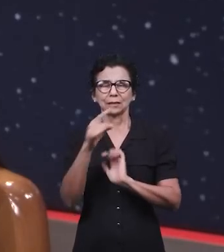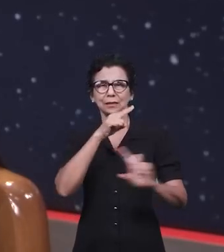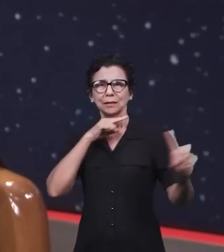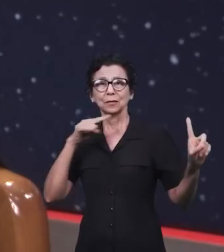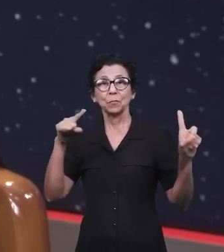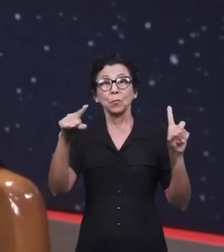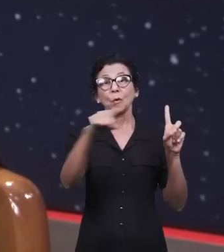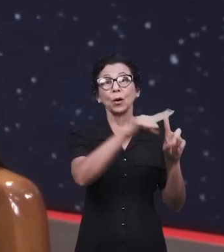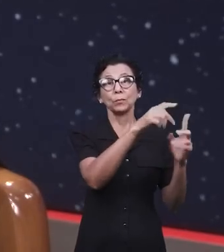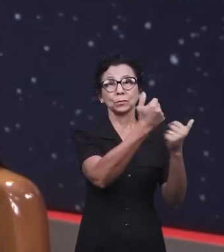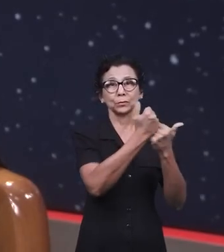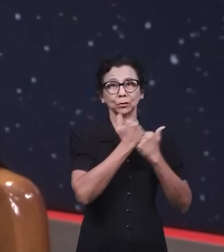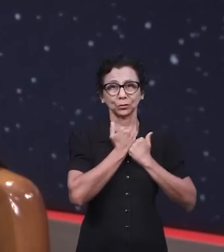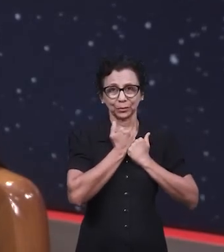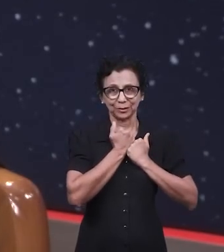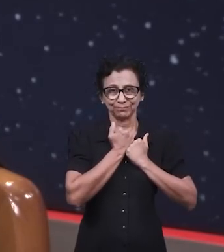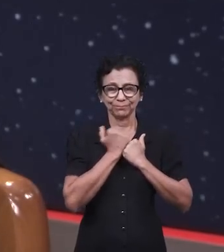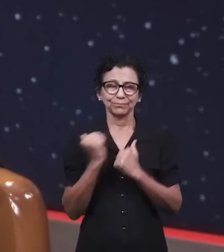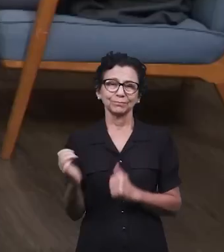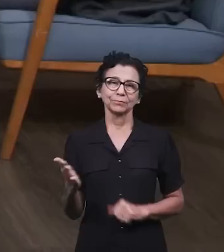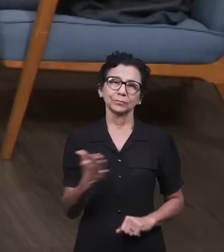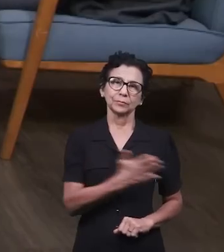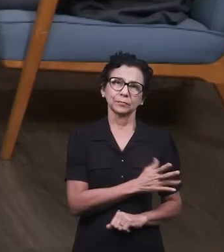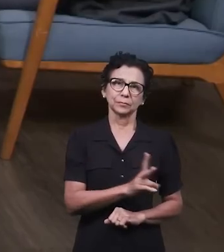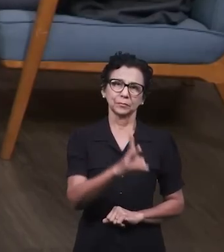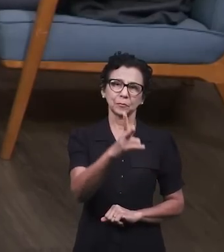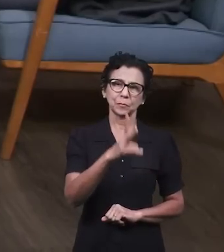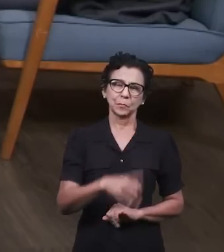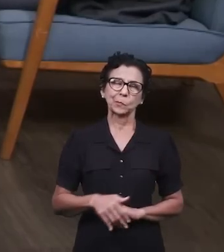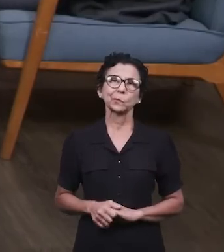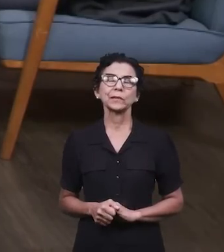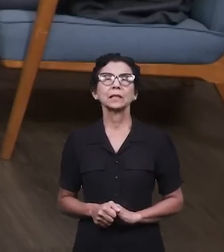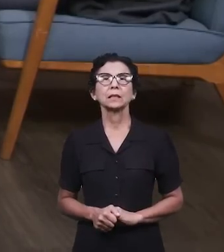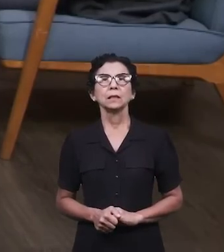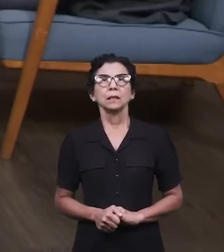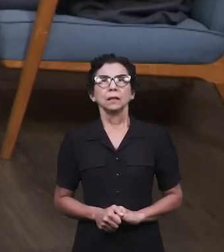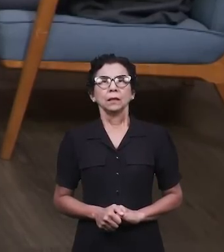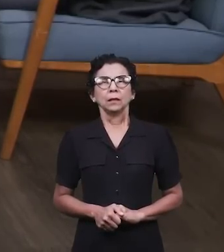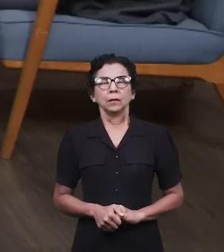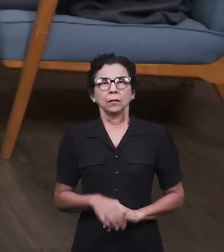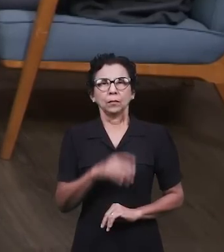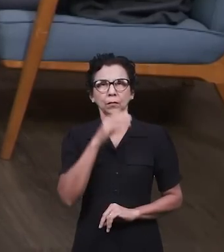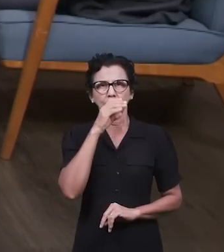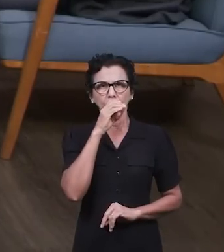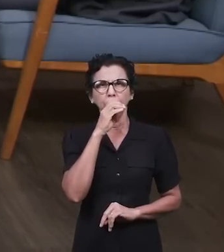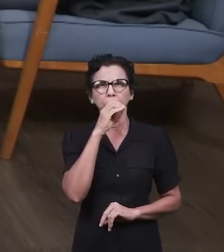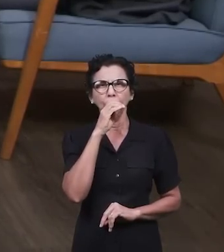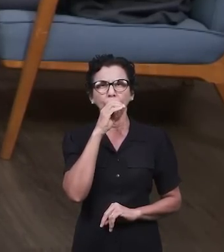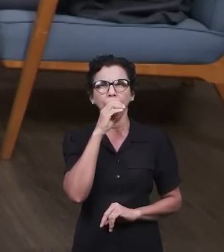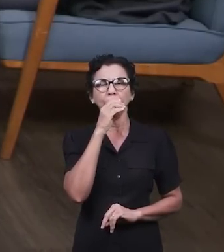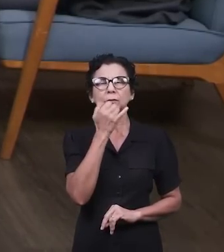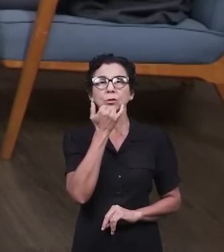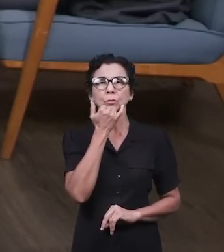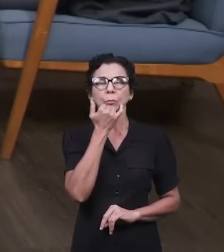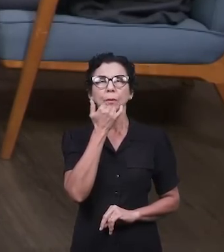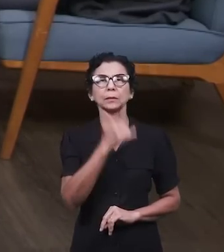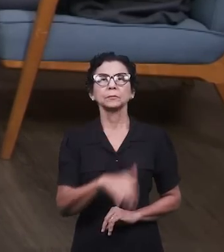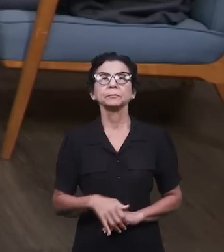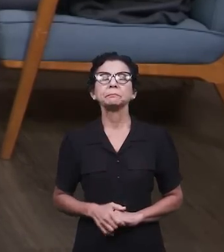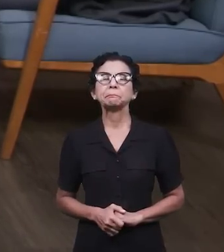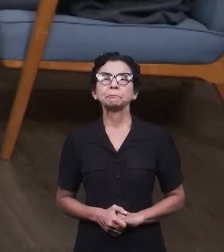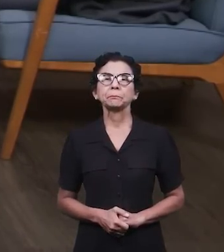morrer por nós. Amém. Glória a Jesus. Vamos seguir? Quando a gente fala, nós falamos sobre a igreja de Esmirna, agora a igreja